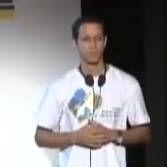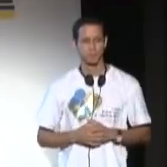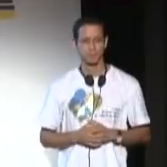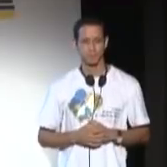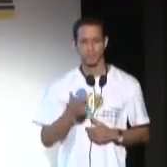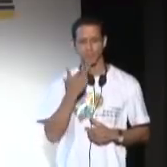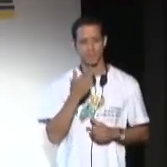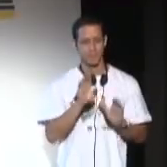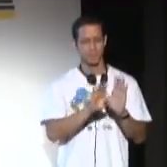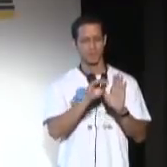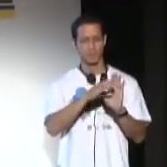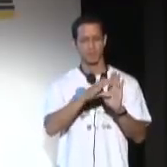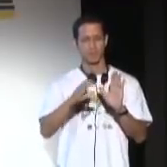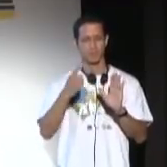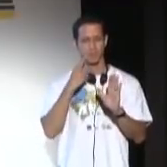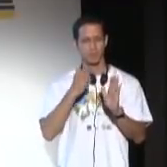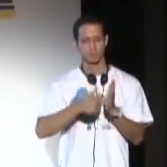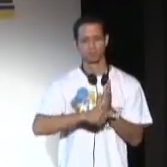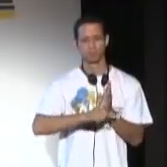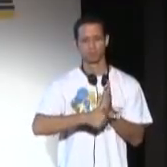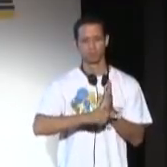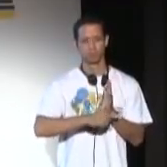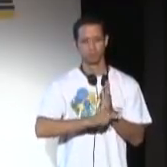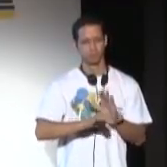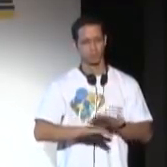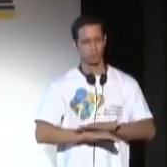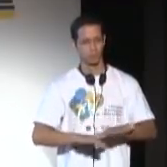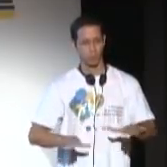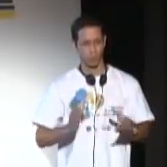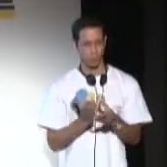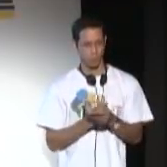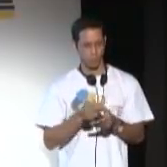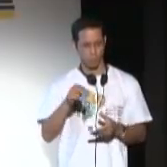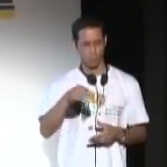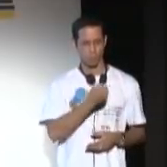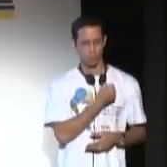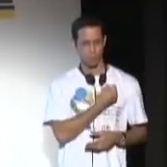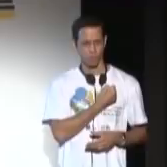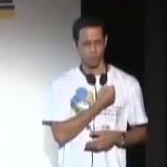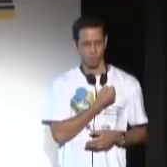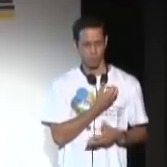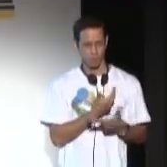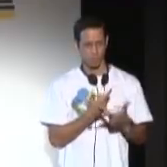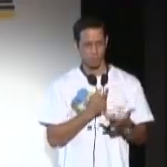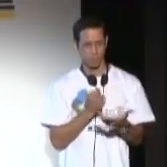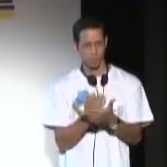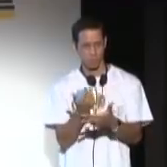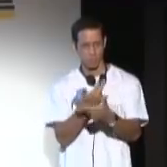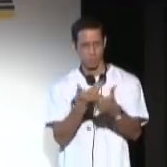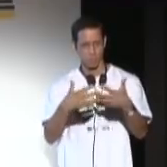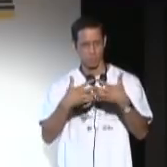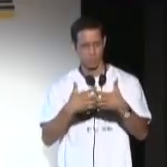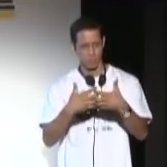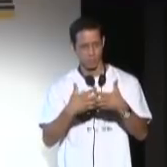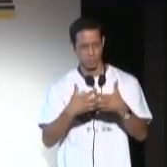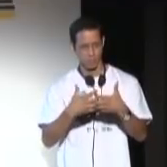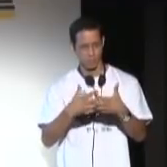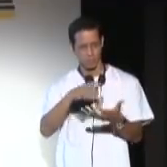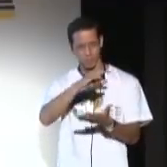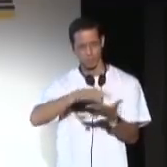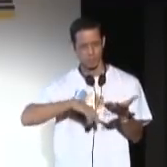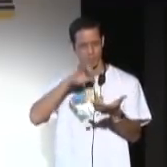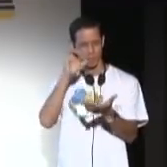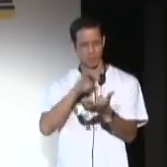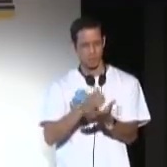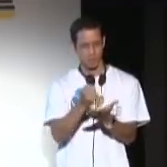da BNCC como um documento. Ela não é a nota fiscal do equipamento que a gente compra, muito menos a certidão de casamento que a